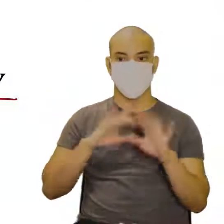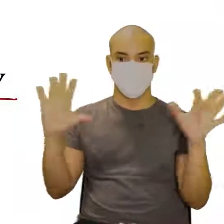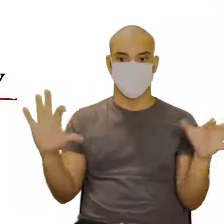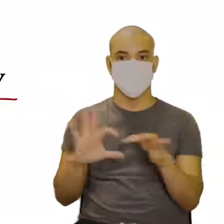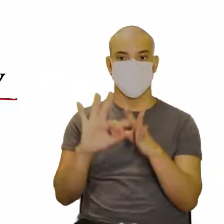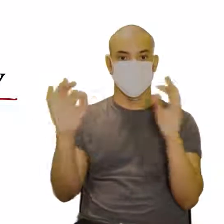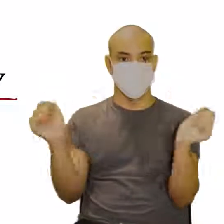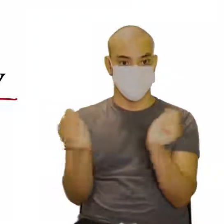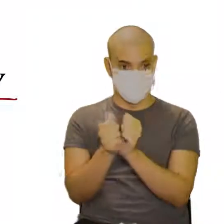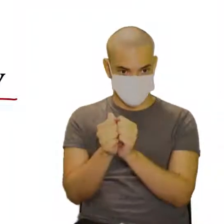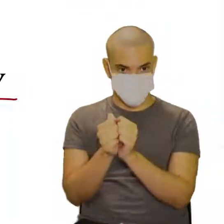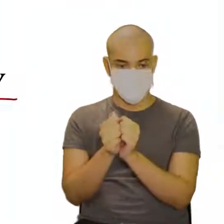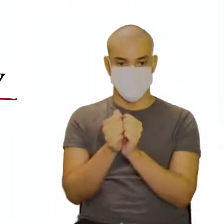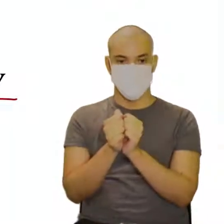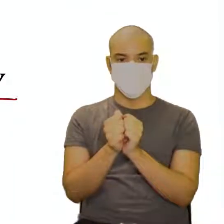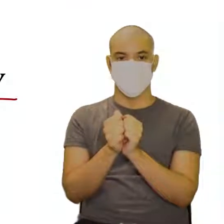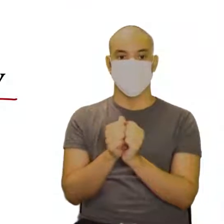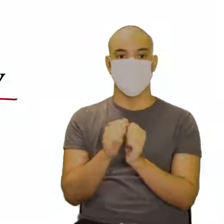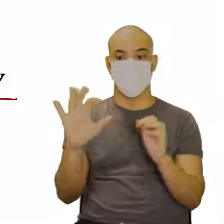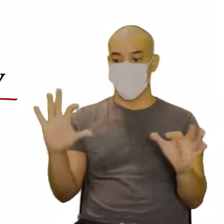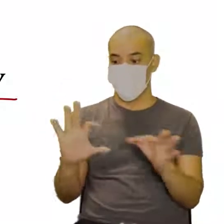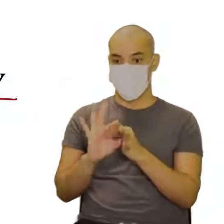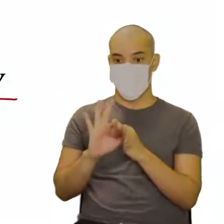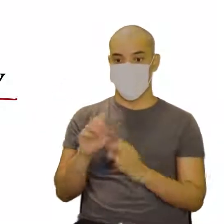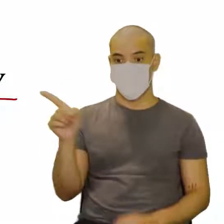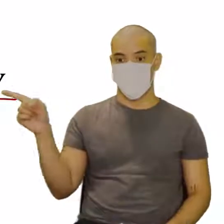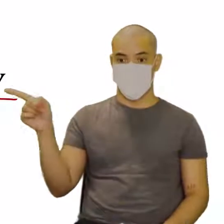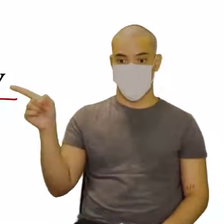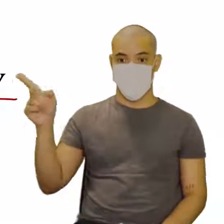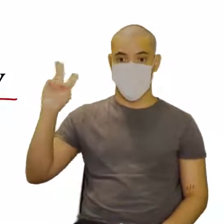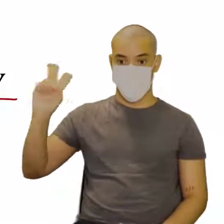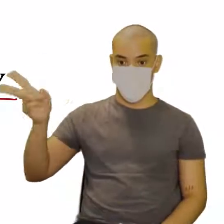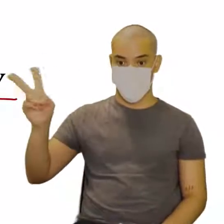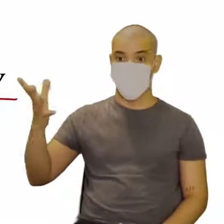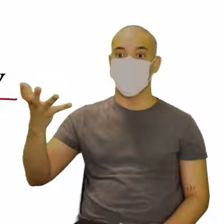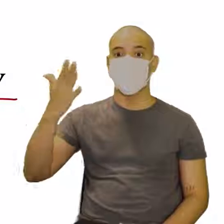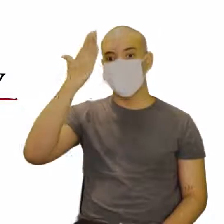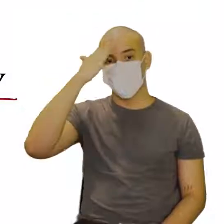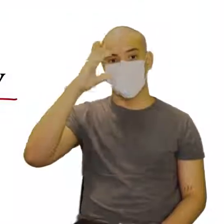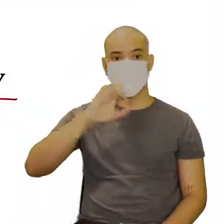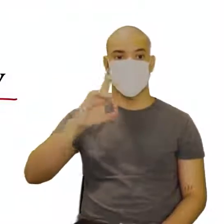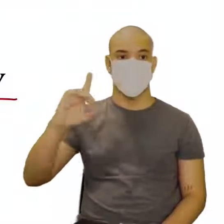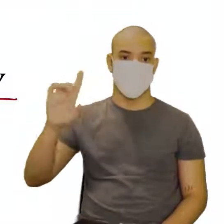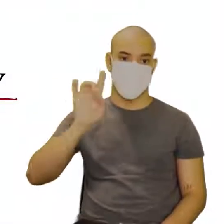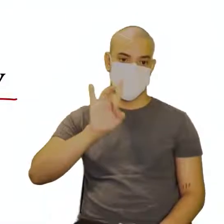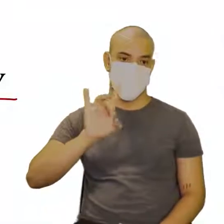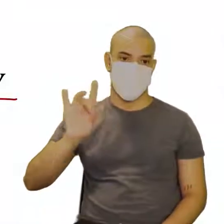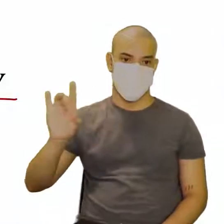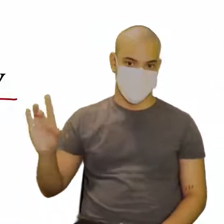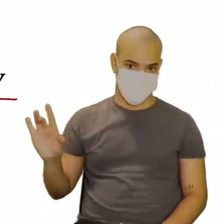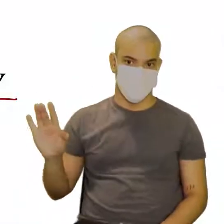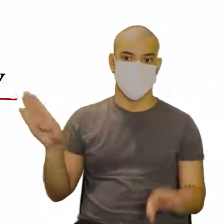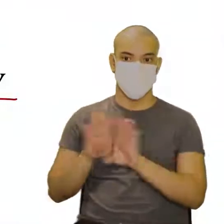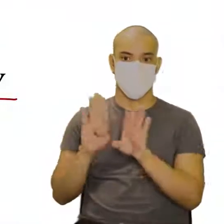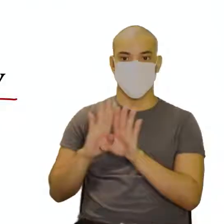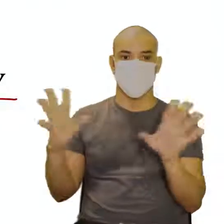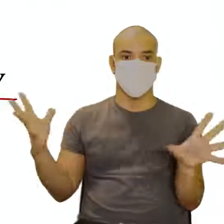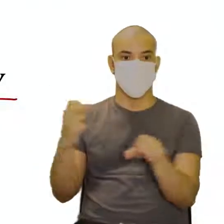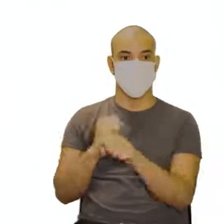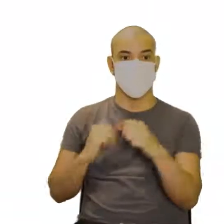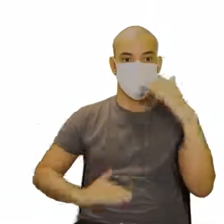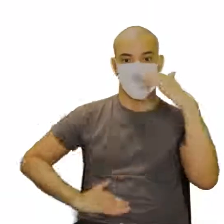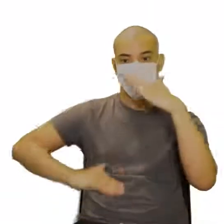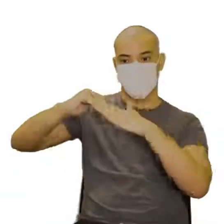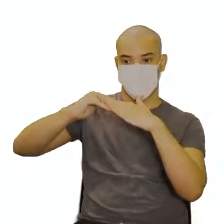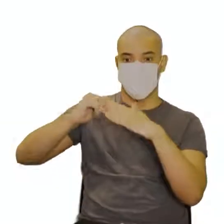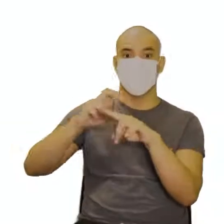associados aqui e ligados nessa fonte. E ele quer a DDP de cada capacitor e a carga acumulada.